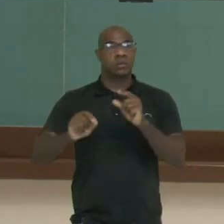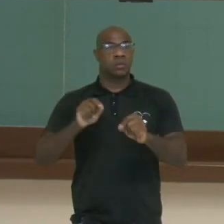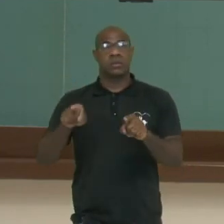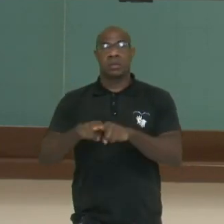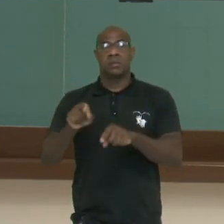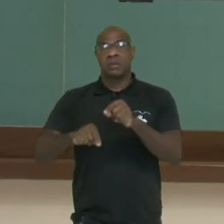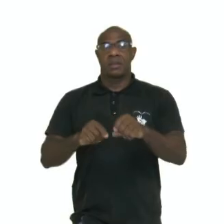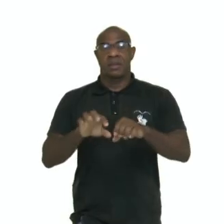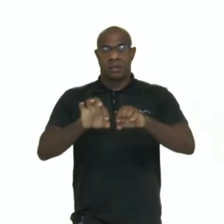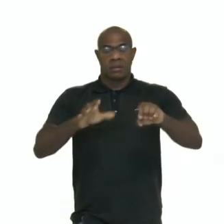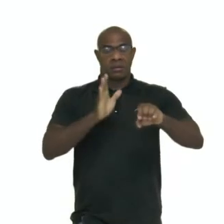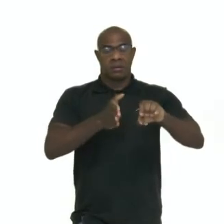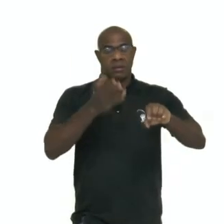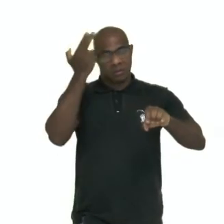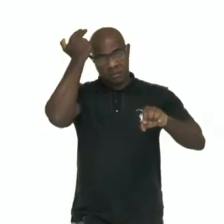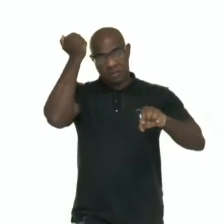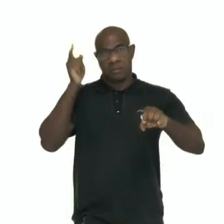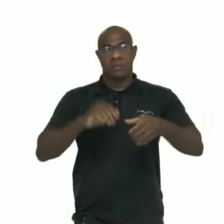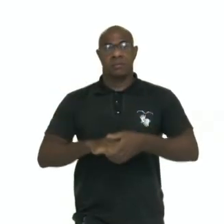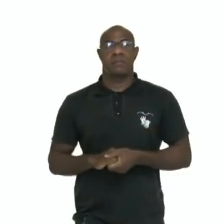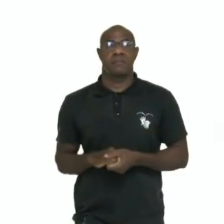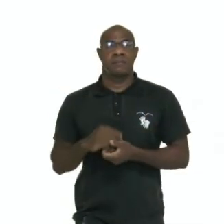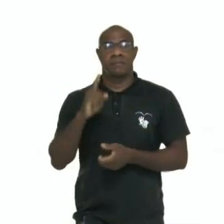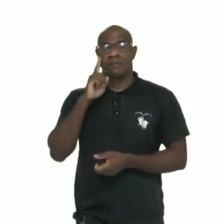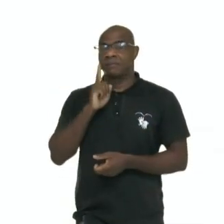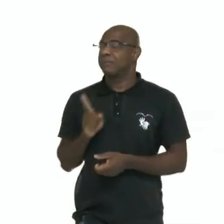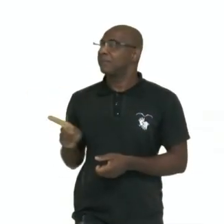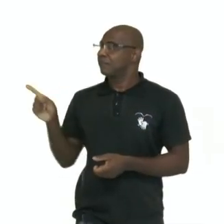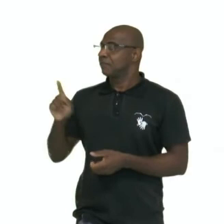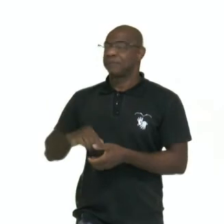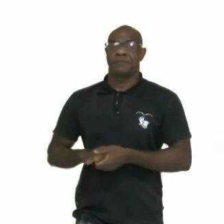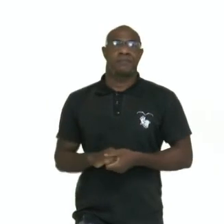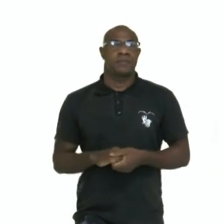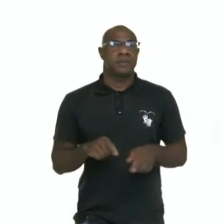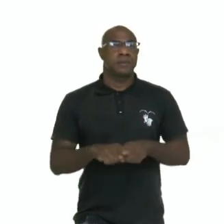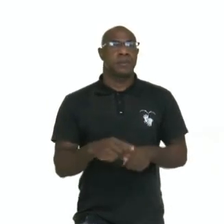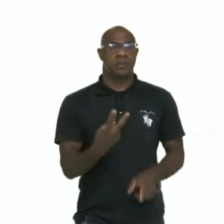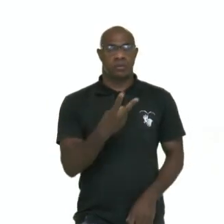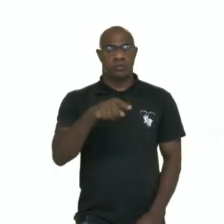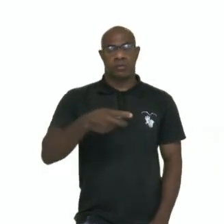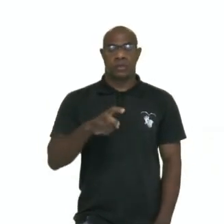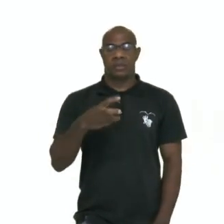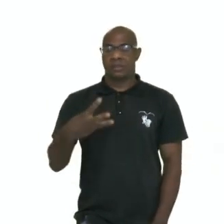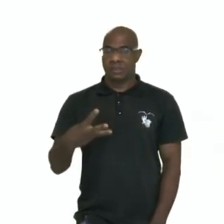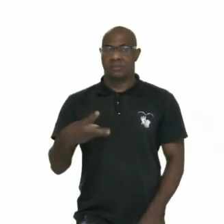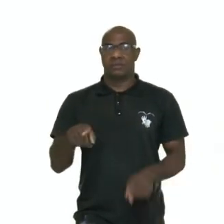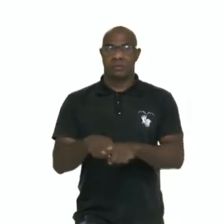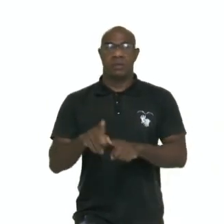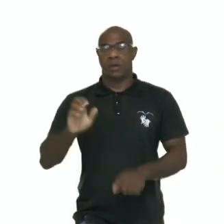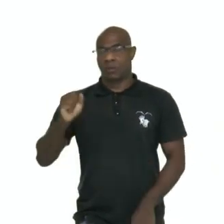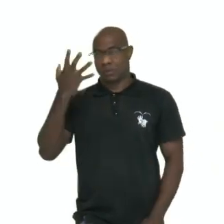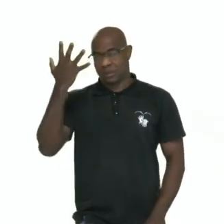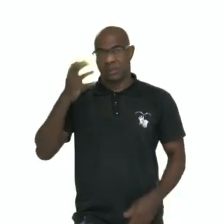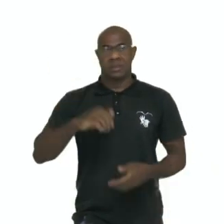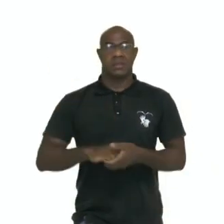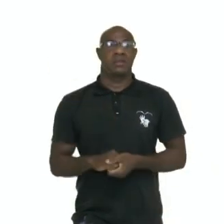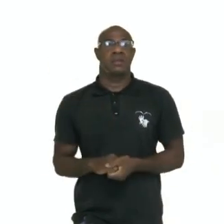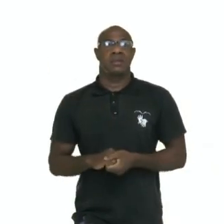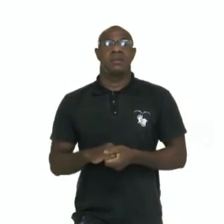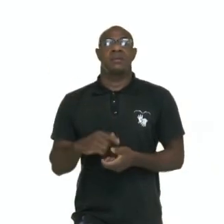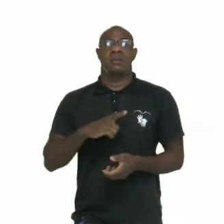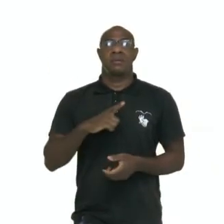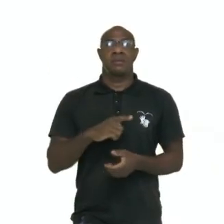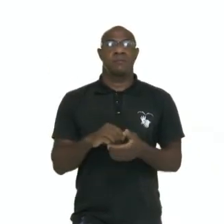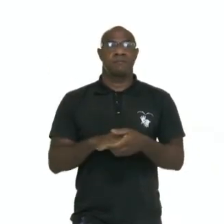para a cenoura, 1,77 vezes 2,3, tá bom? Também vai acontecer a mesma coisa agora com 2 números